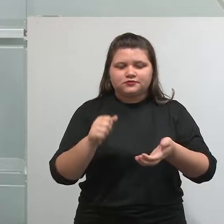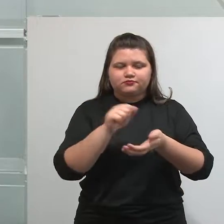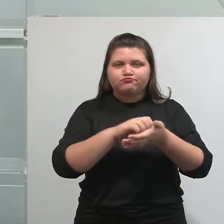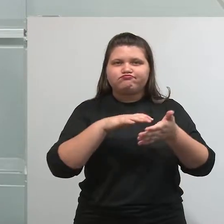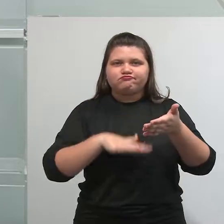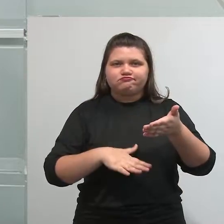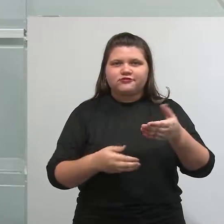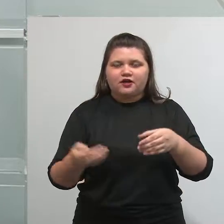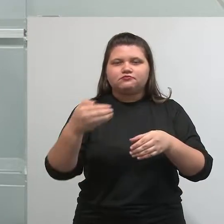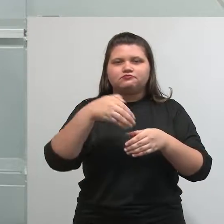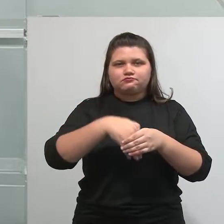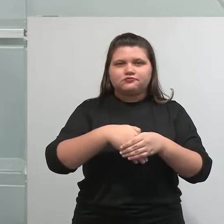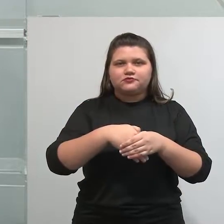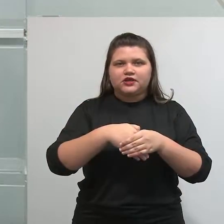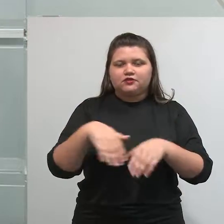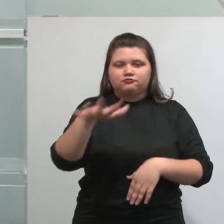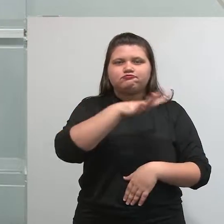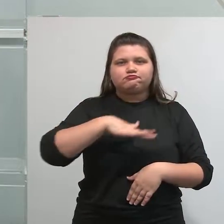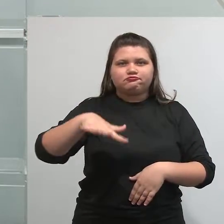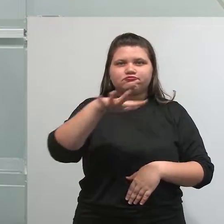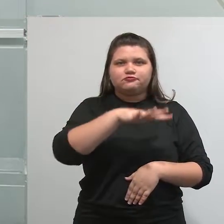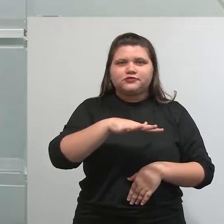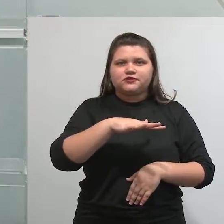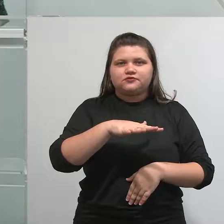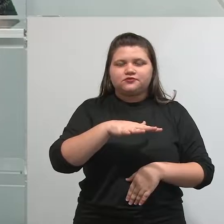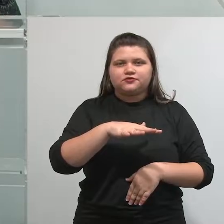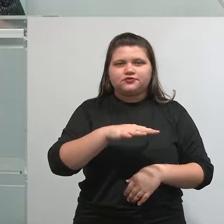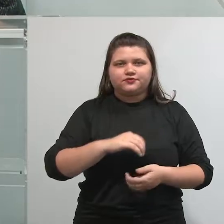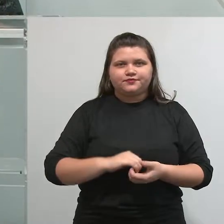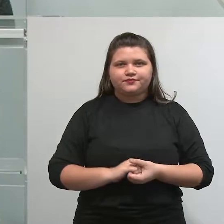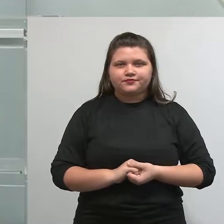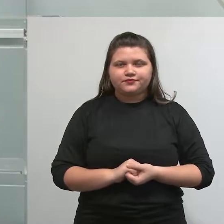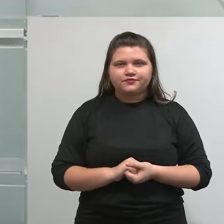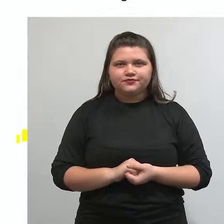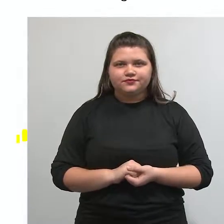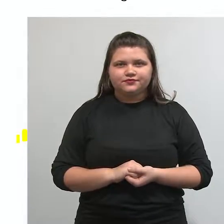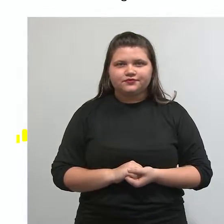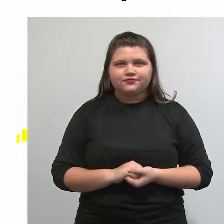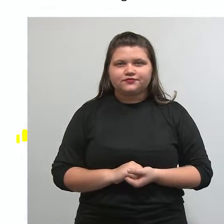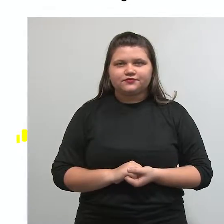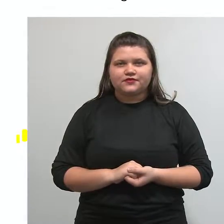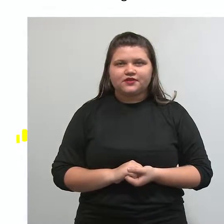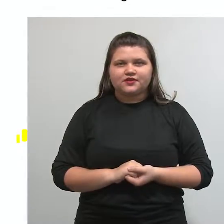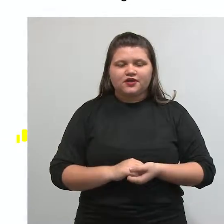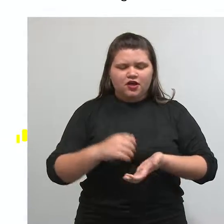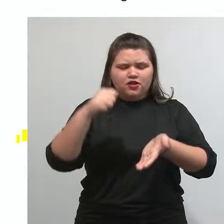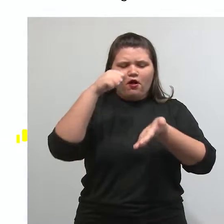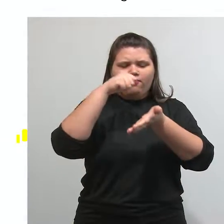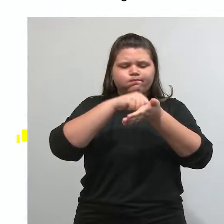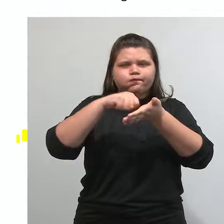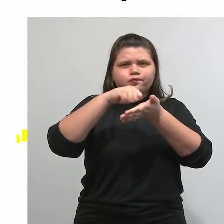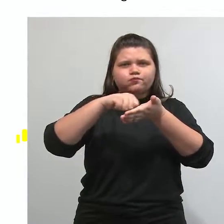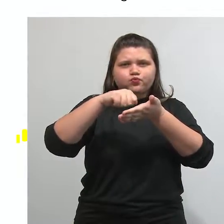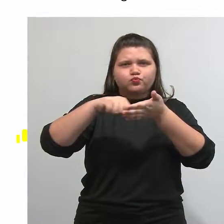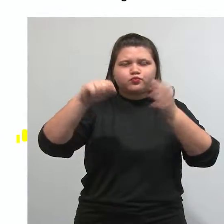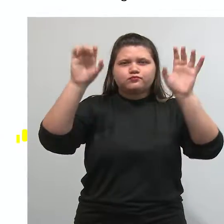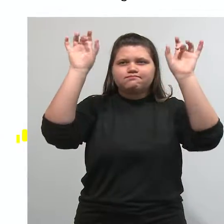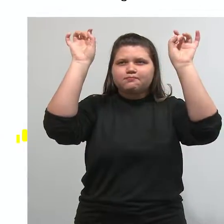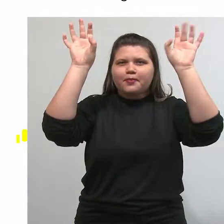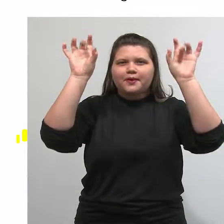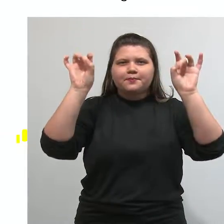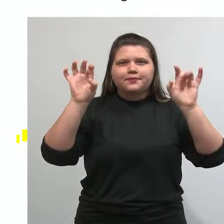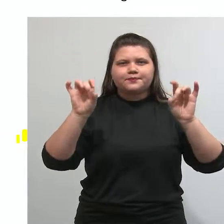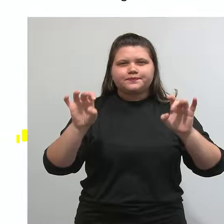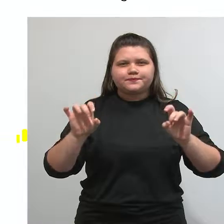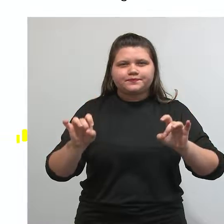ambiente, autorização para estar ali, ok? Continuando. Você vai descrever o público do local